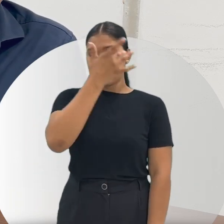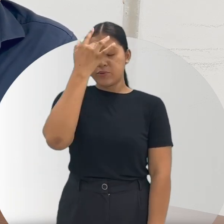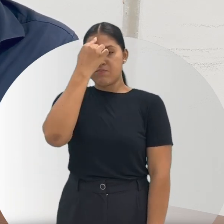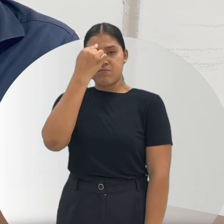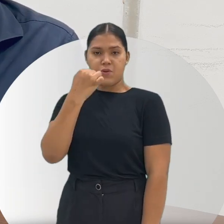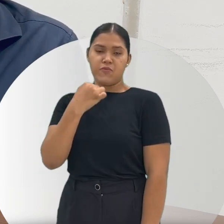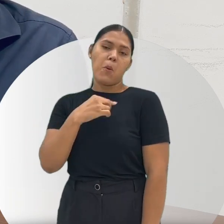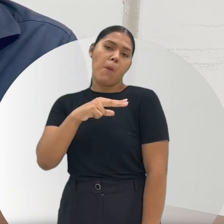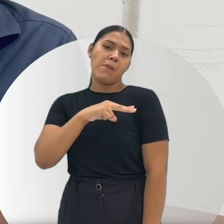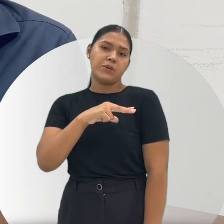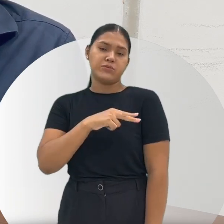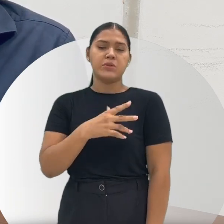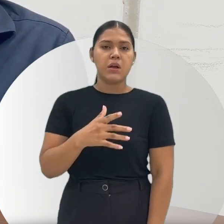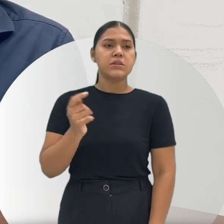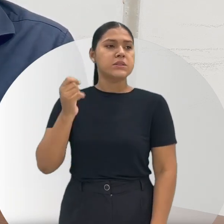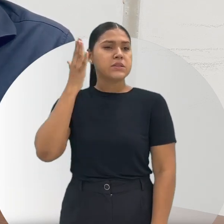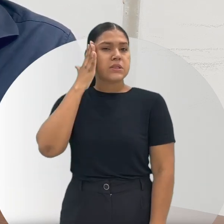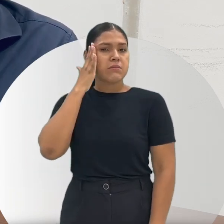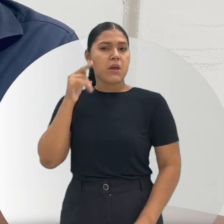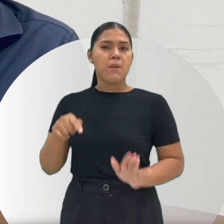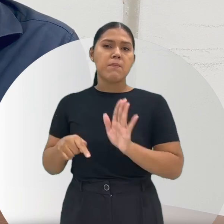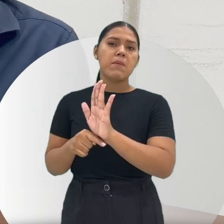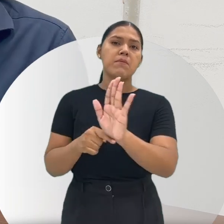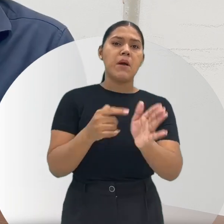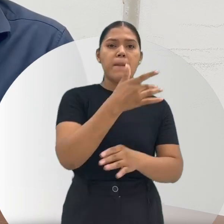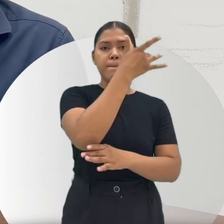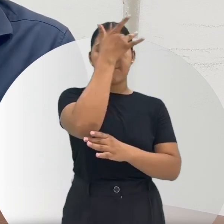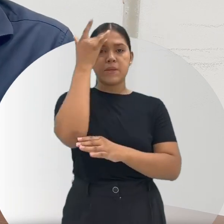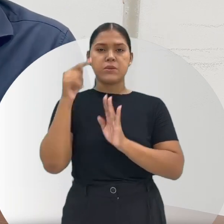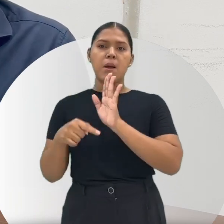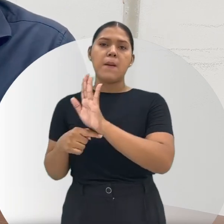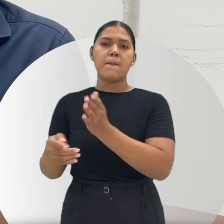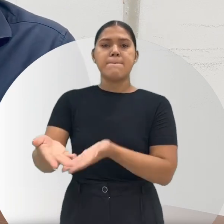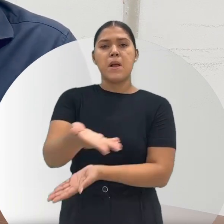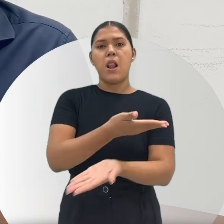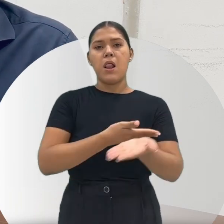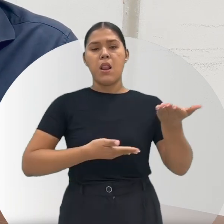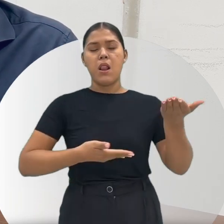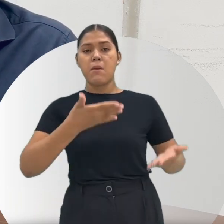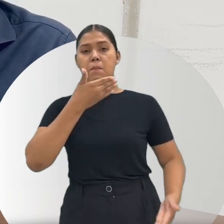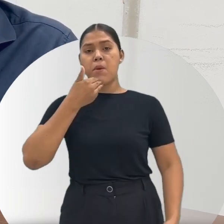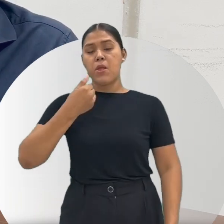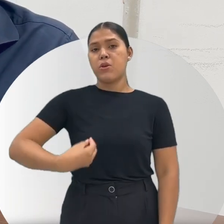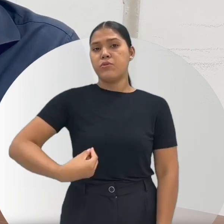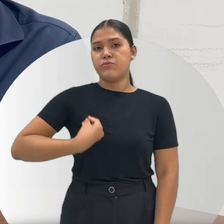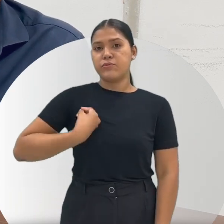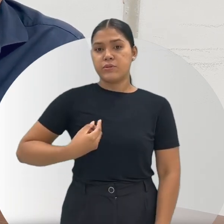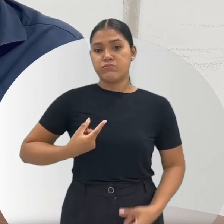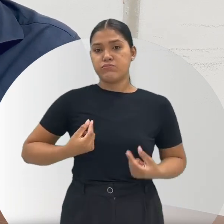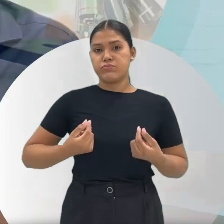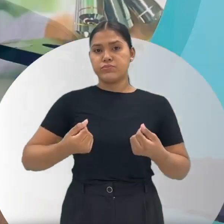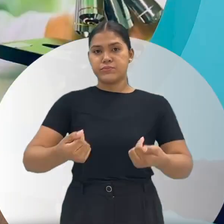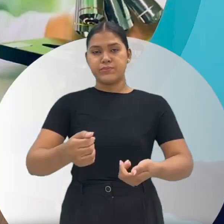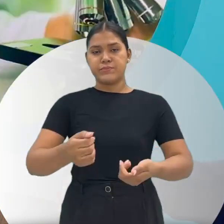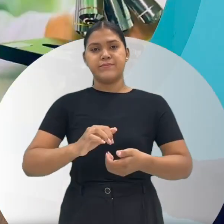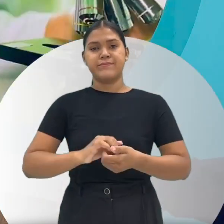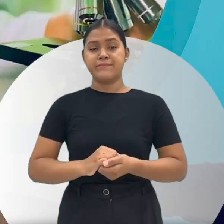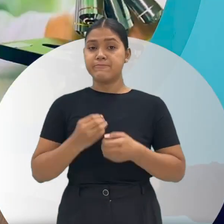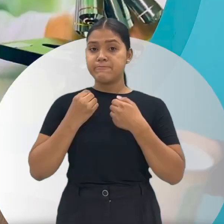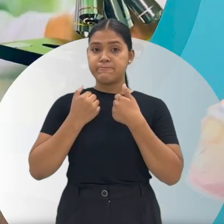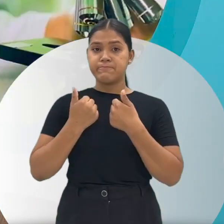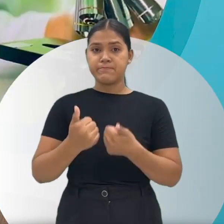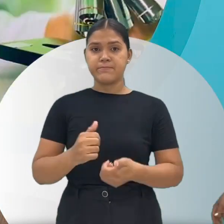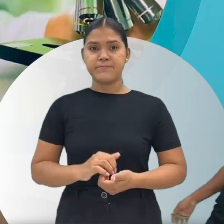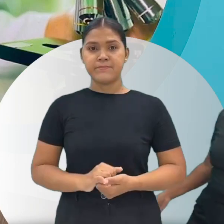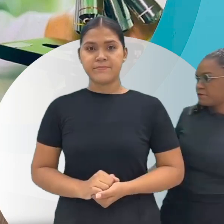aquela pessoa que realmente precisa, aquela orientação ou aquele ganho financeiro que a minha família espera de mim. Muito bom.